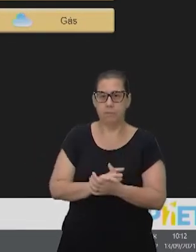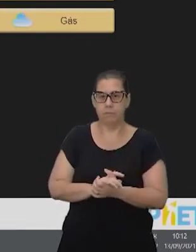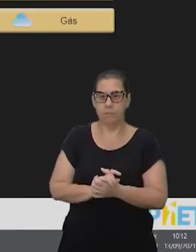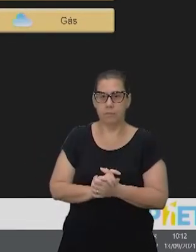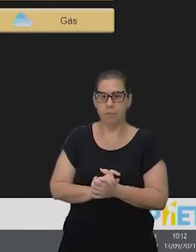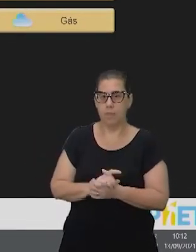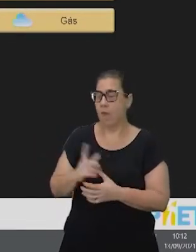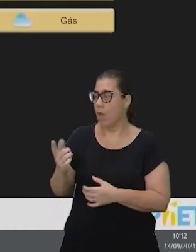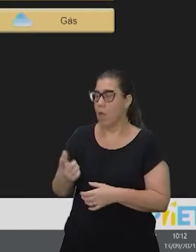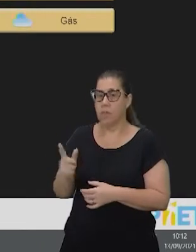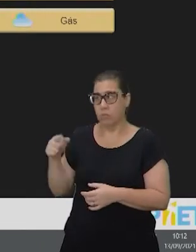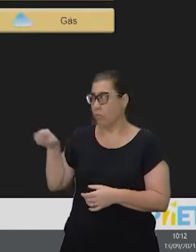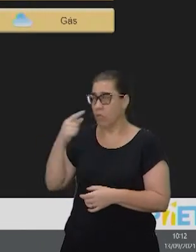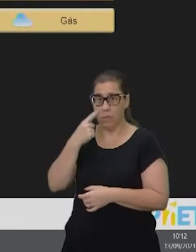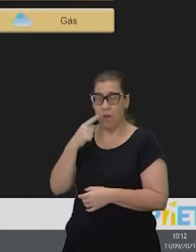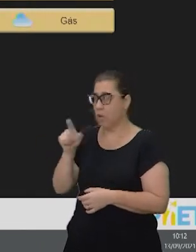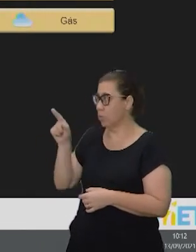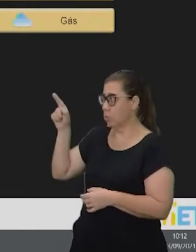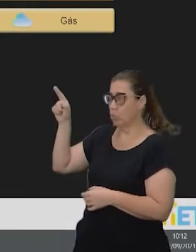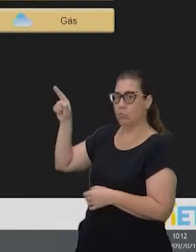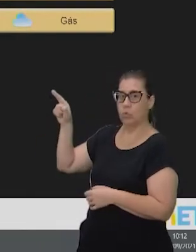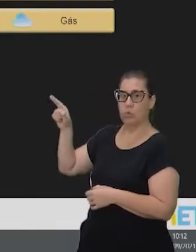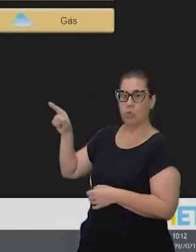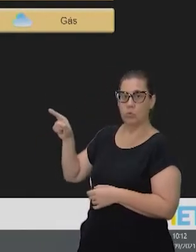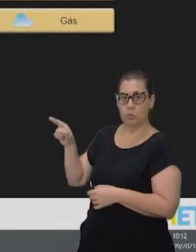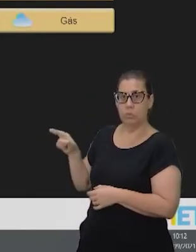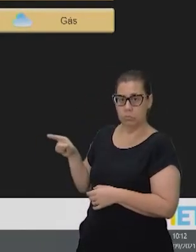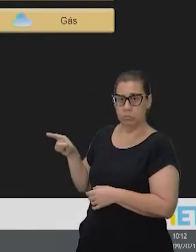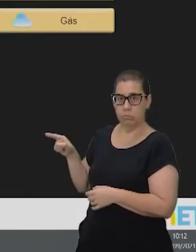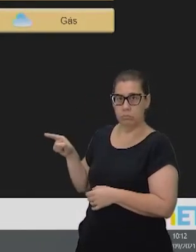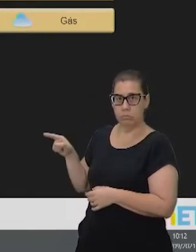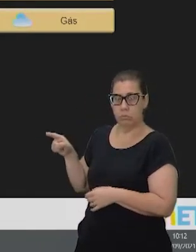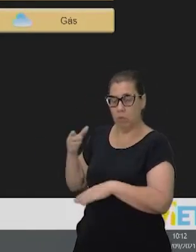Essas colisões que você está vendo aí no simulador